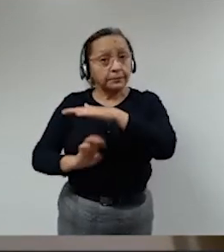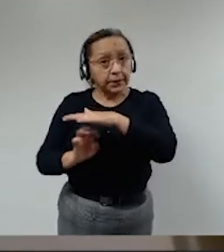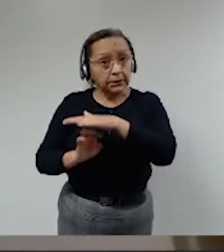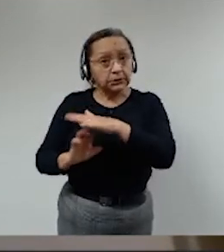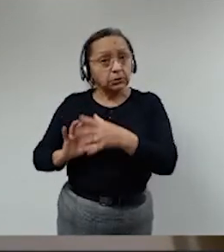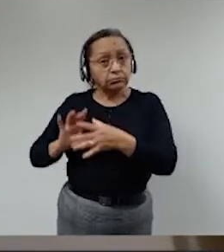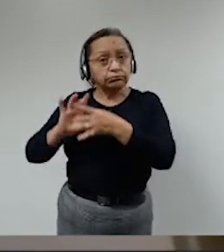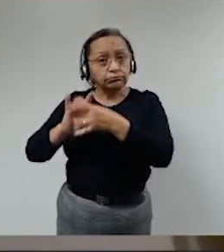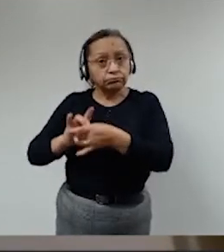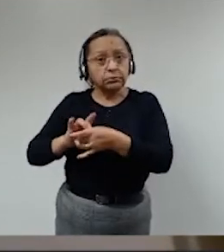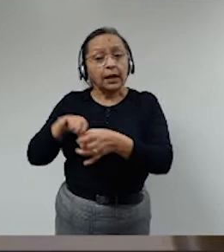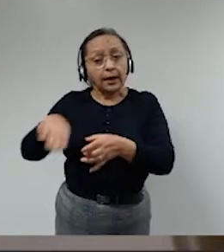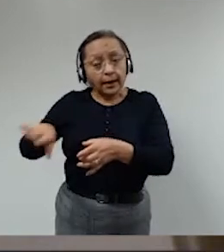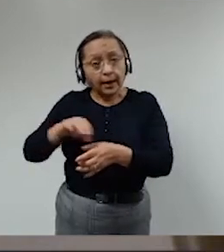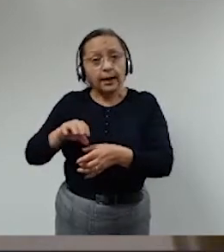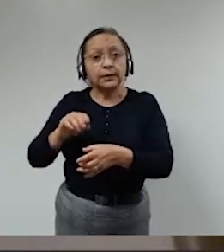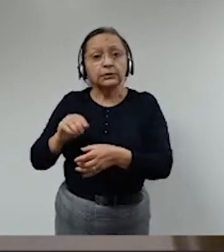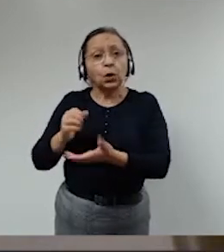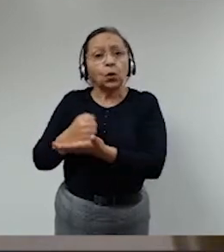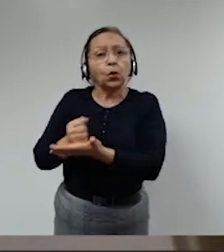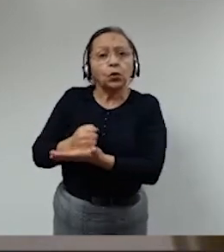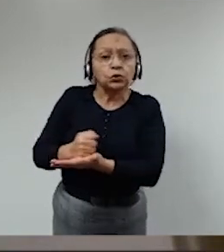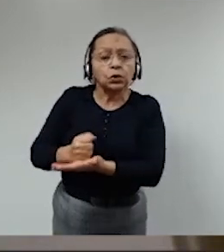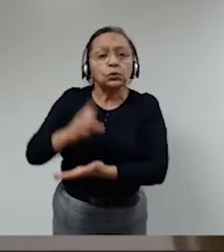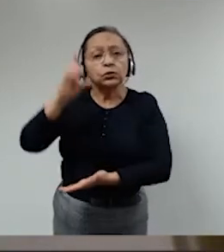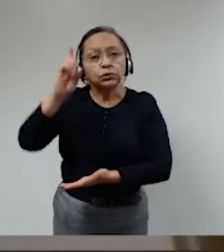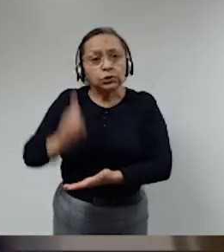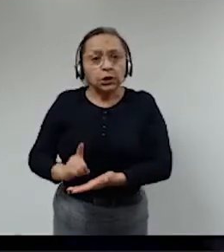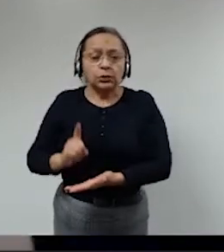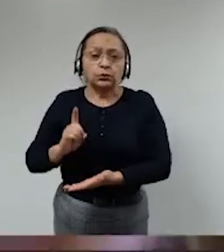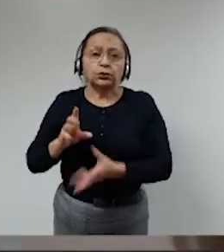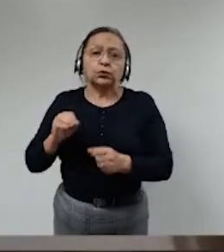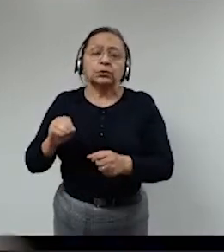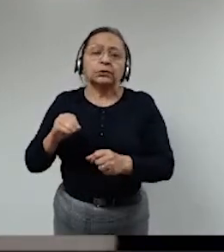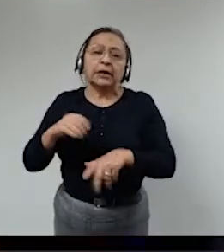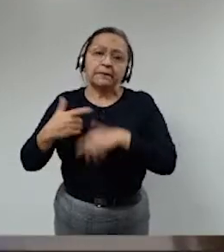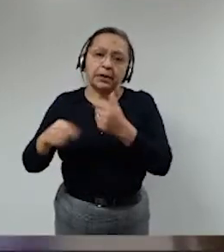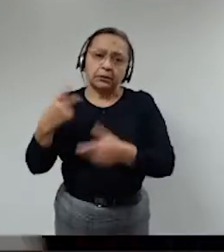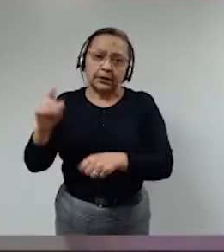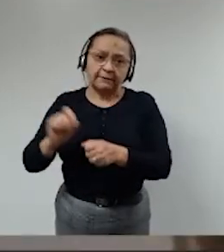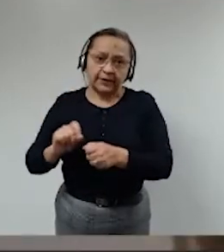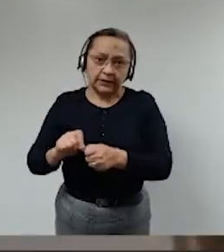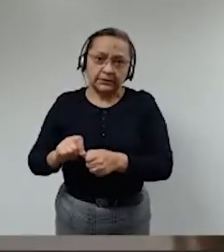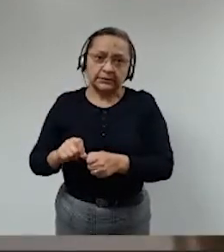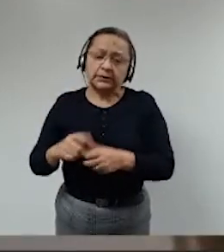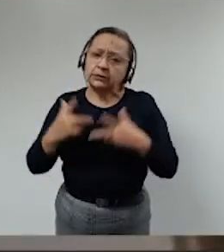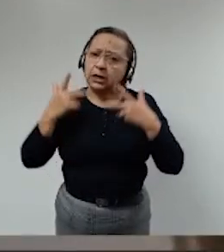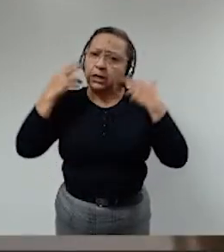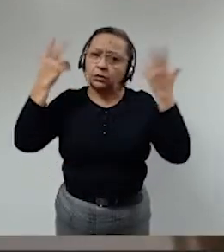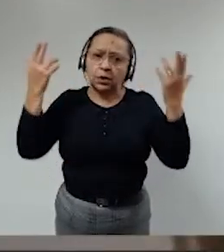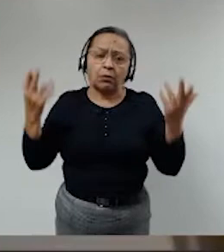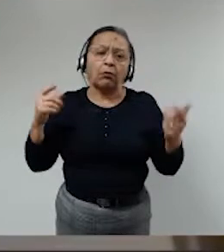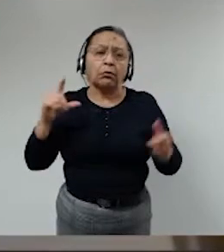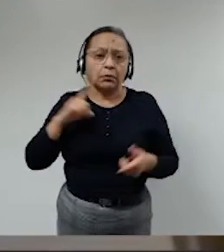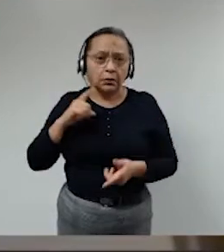quer dizer, elas controlam os direitos dos produtos que elas produzem, o que é natural. Então, existe aí